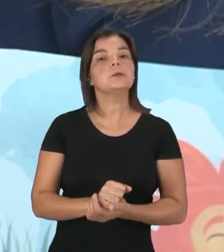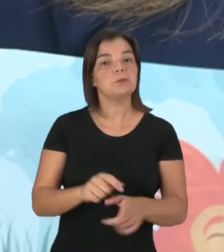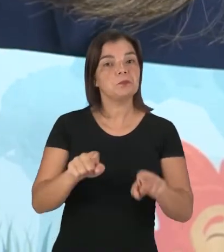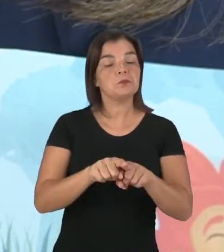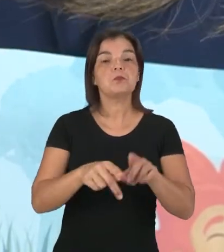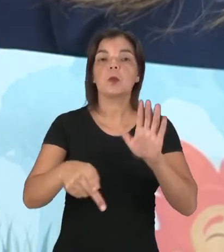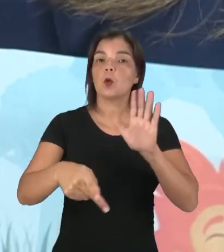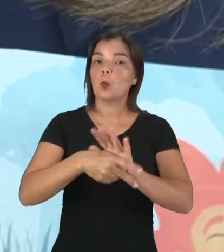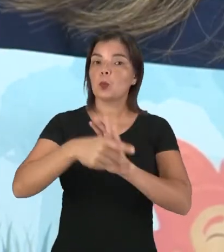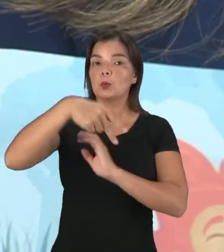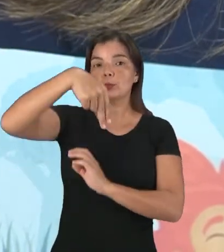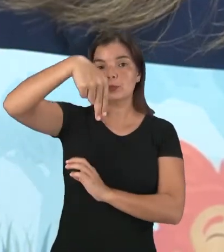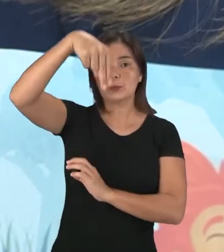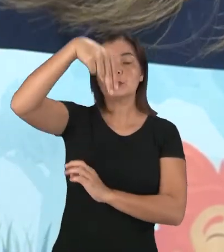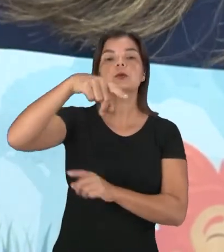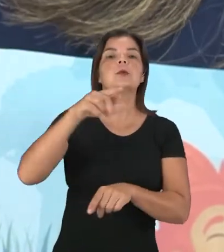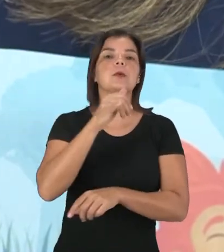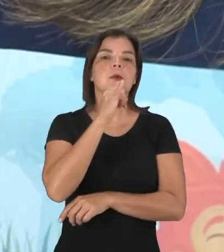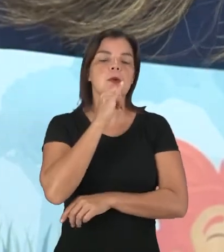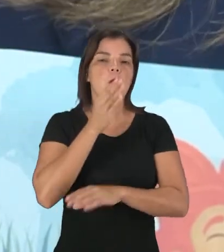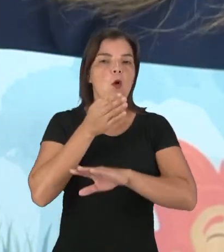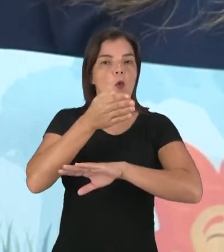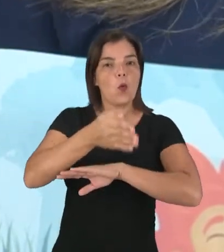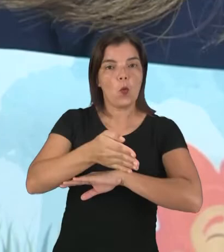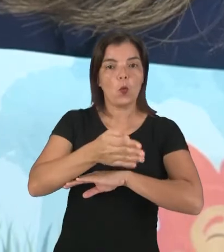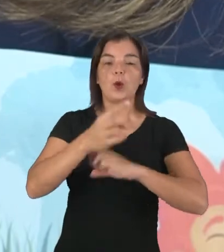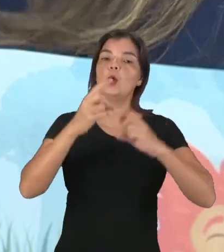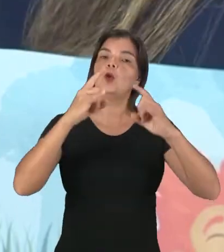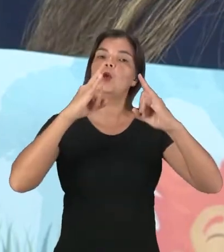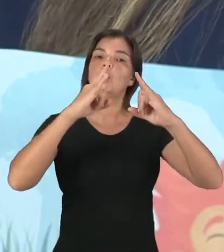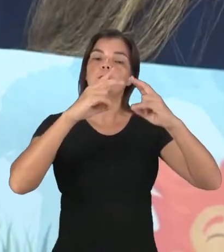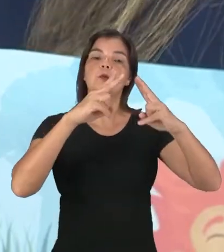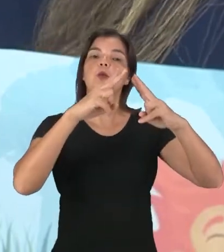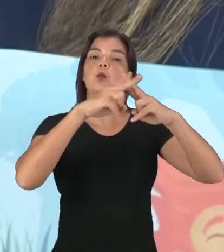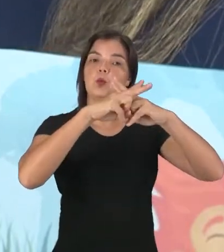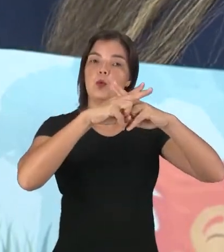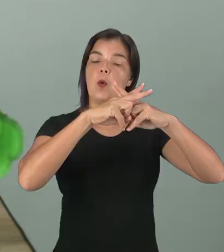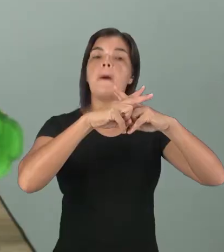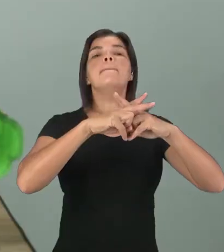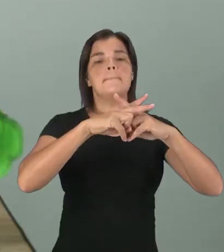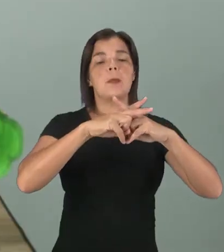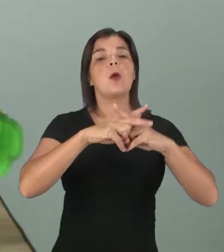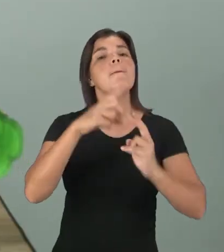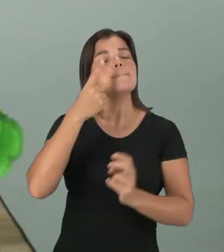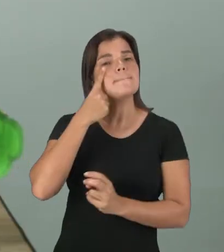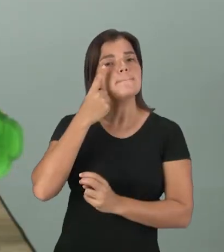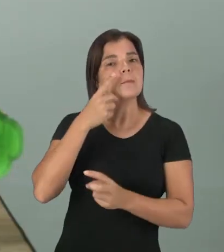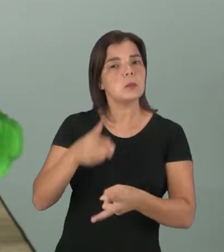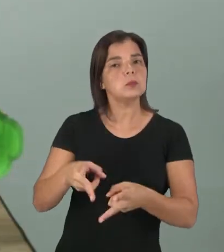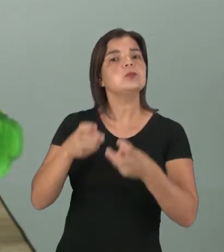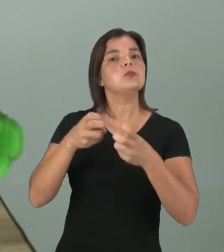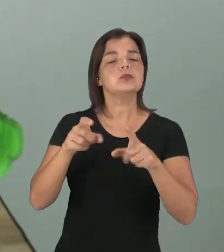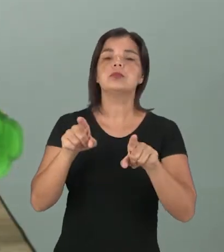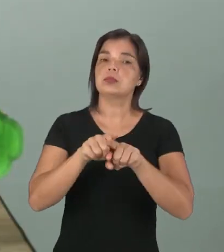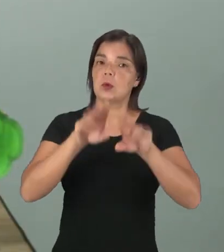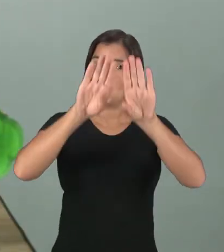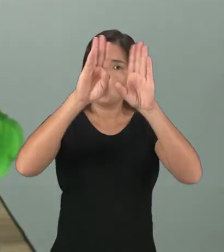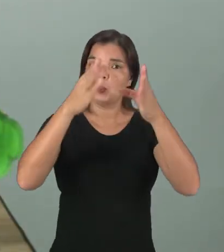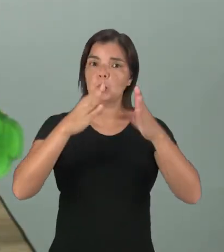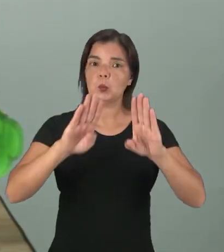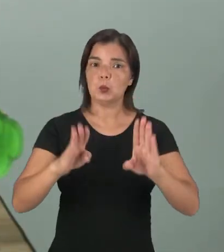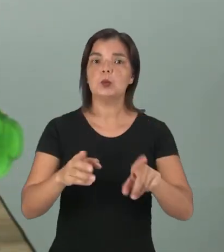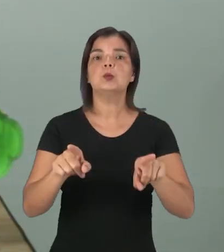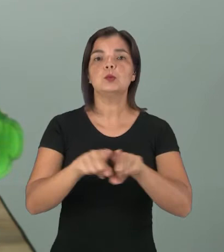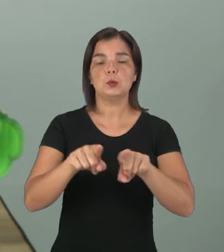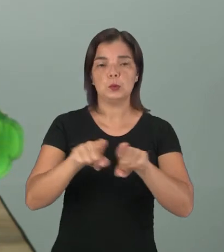na região norte. Para quem já foi, por exemplo, visitar o Parque Chico Mendes, pode perceber lá uma escultura feita